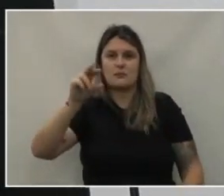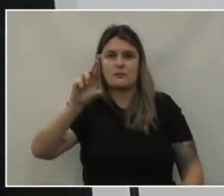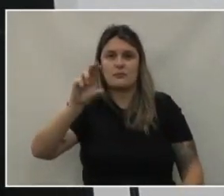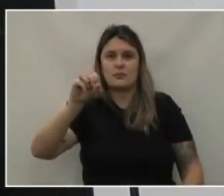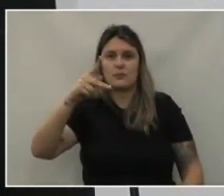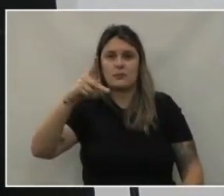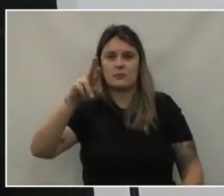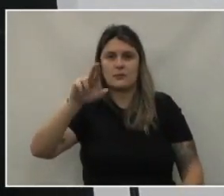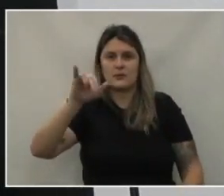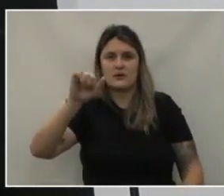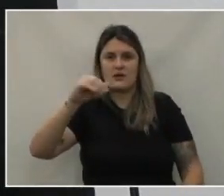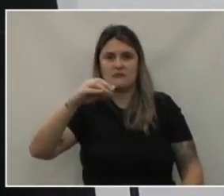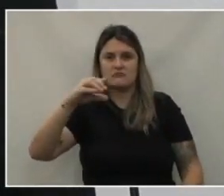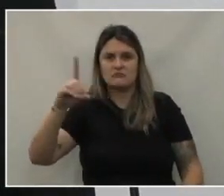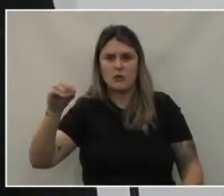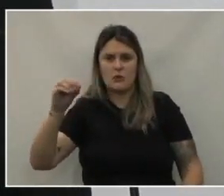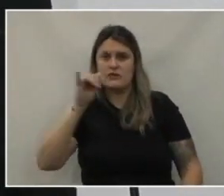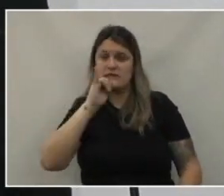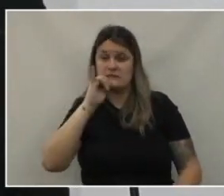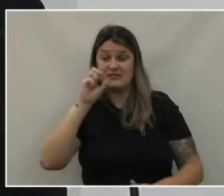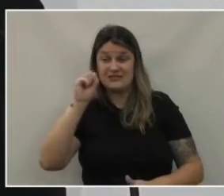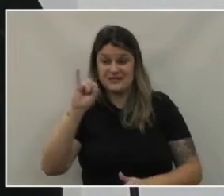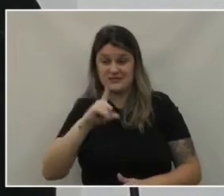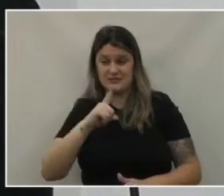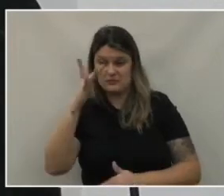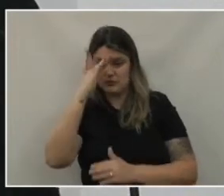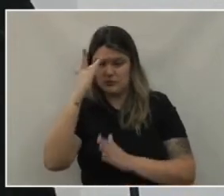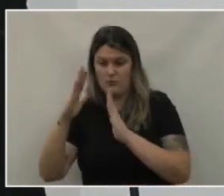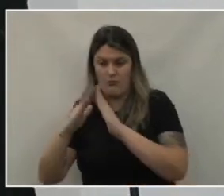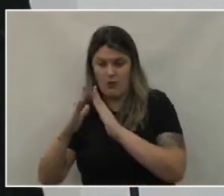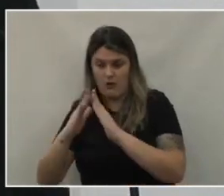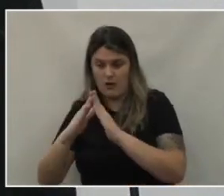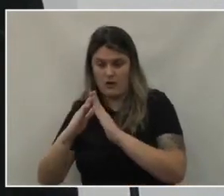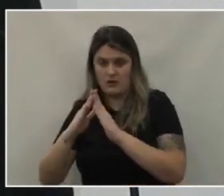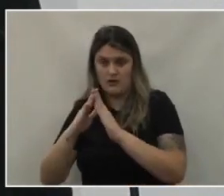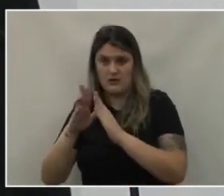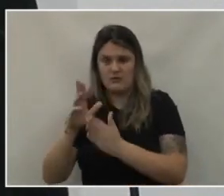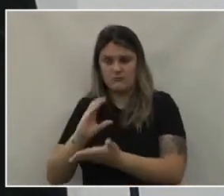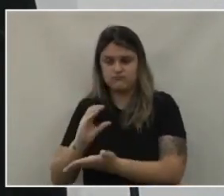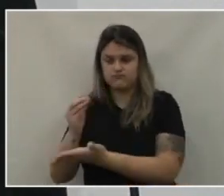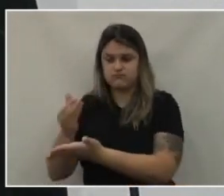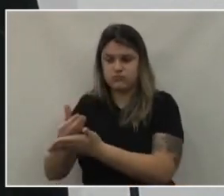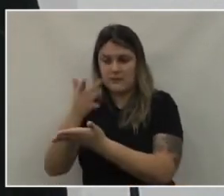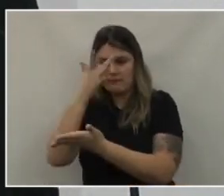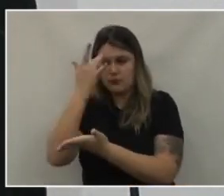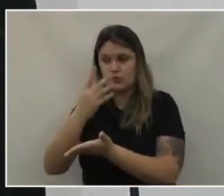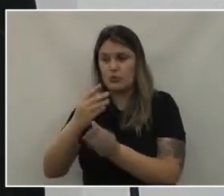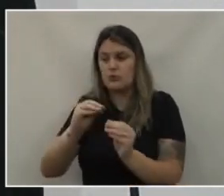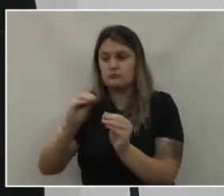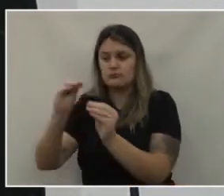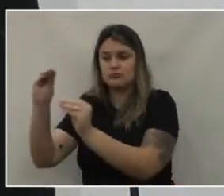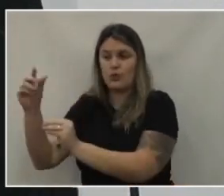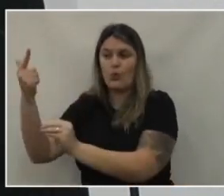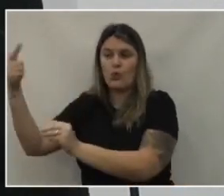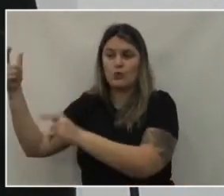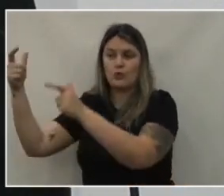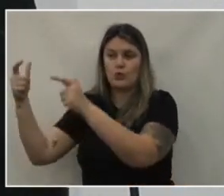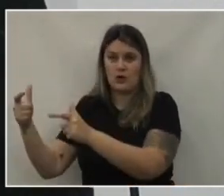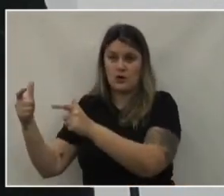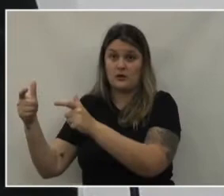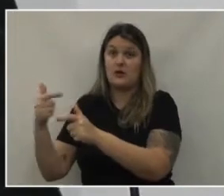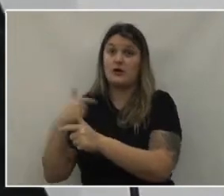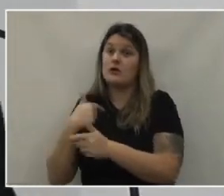amigável ou judicial. E conforme leis e conforme aí os motivos que seguem. Eu quero